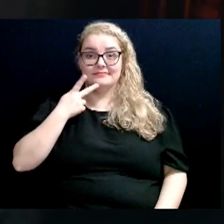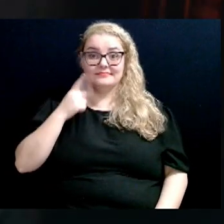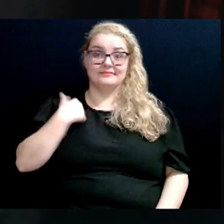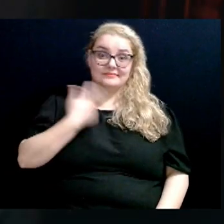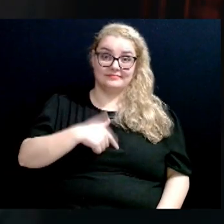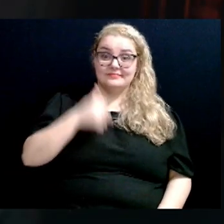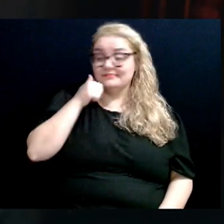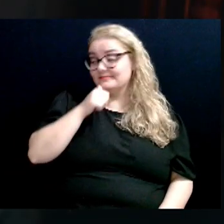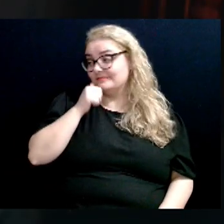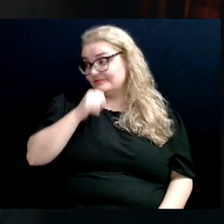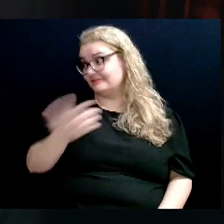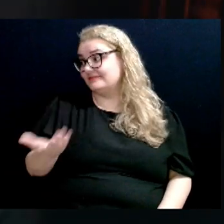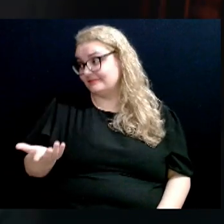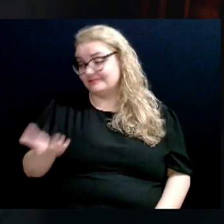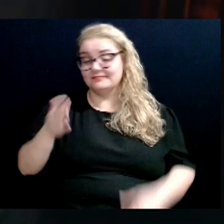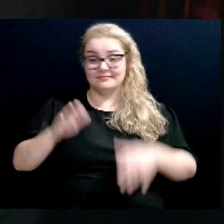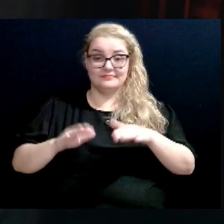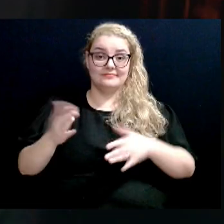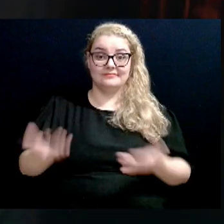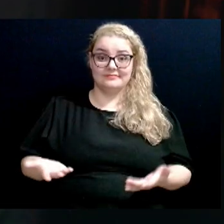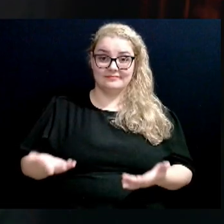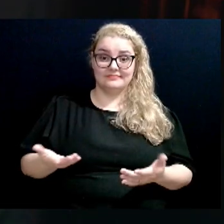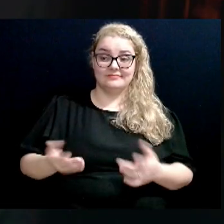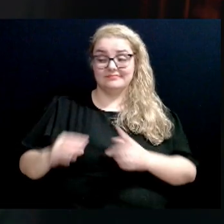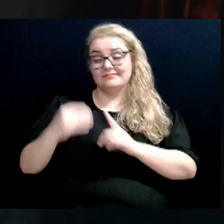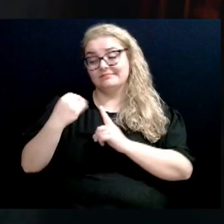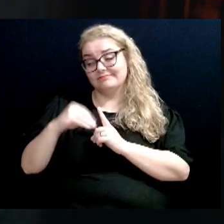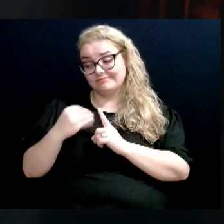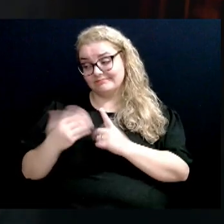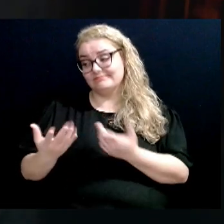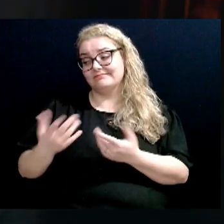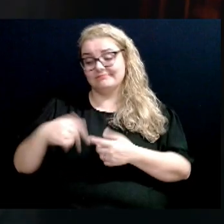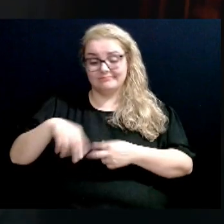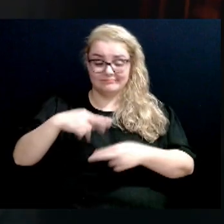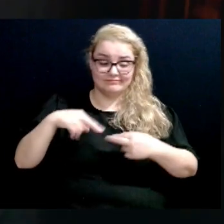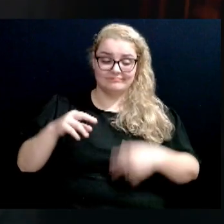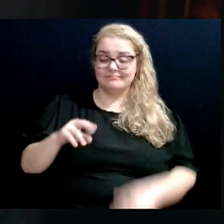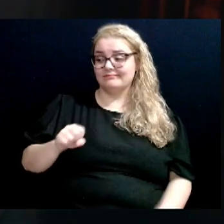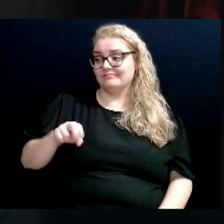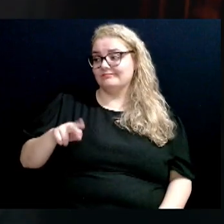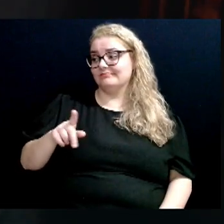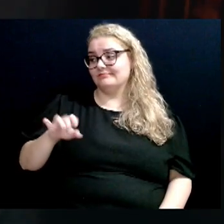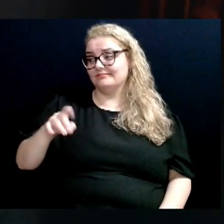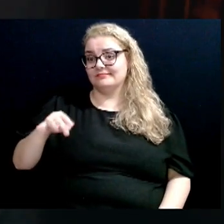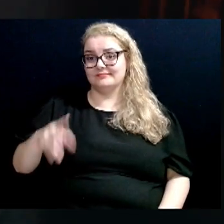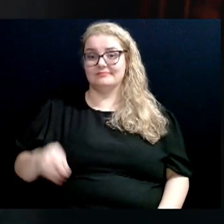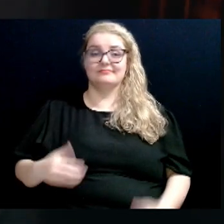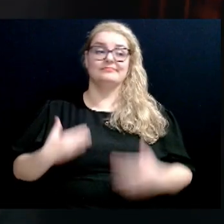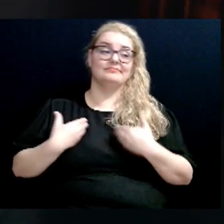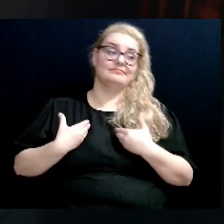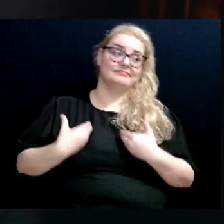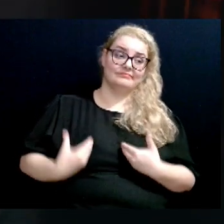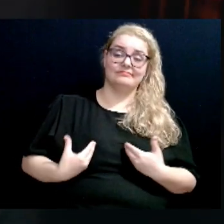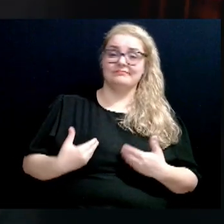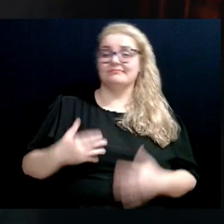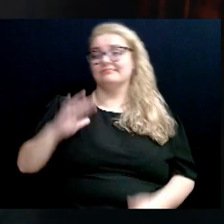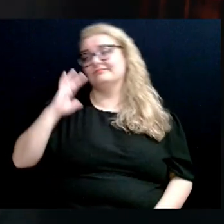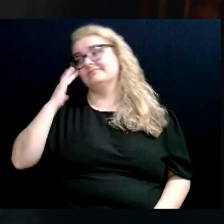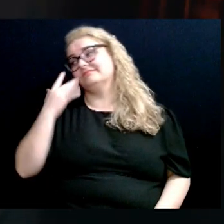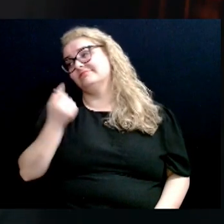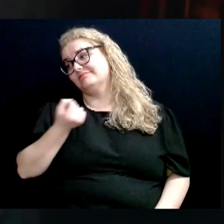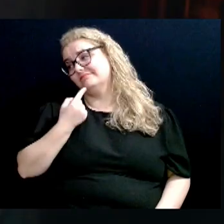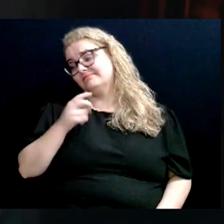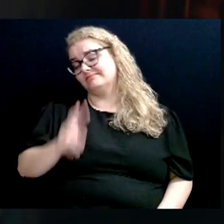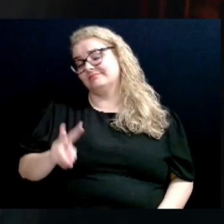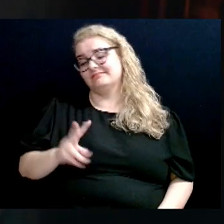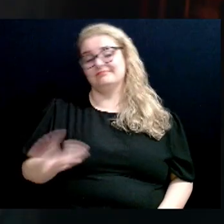às vezes a gente fica tão vulnerável nessa questão de suplementação, às vezes a gente está cansada e a gente acha que tomar uma vitamina ali, ir lá na